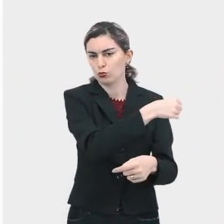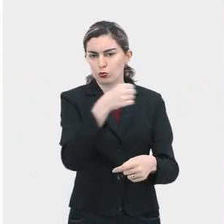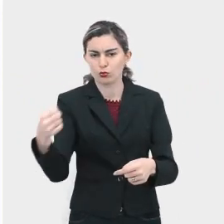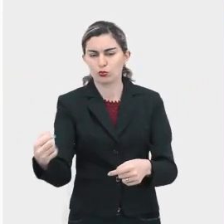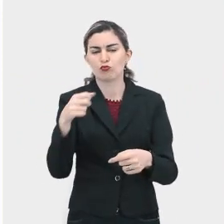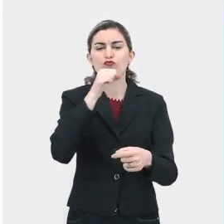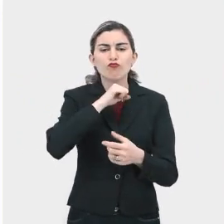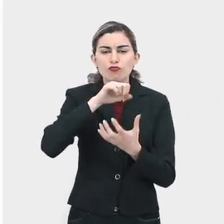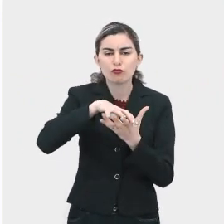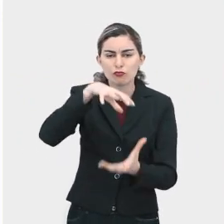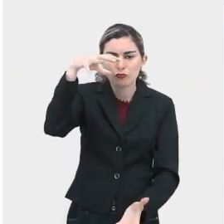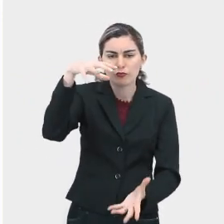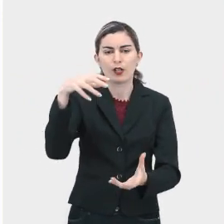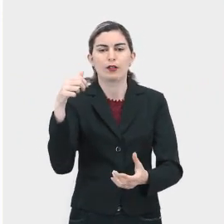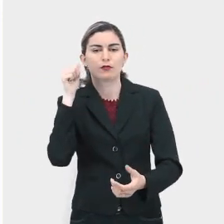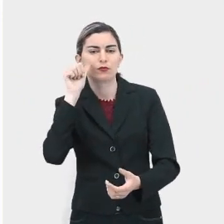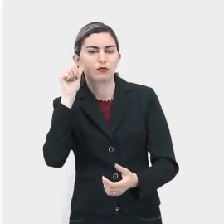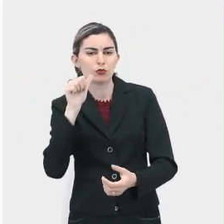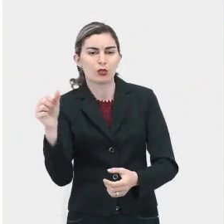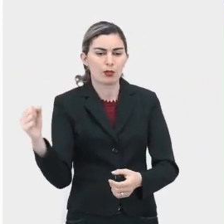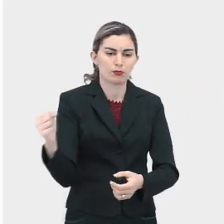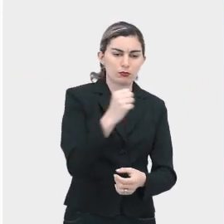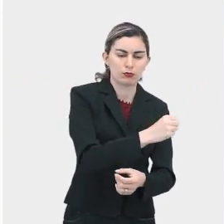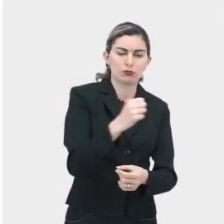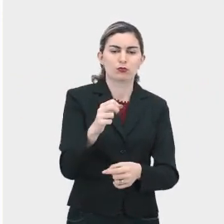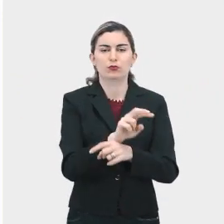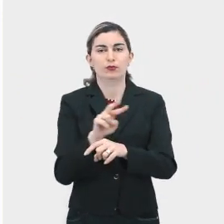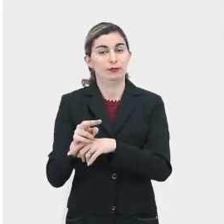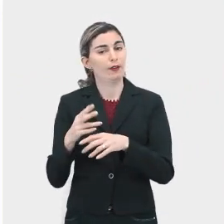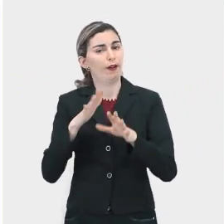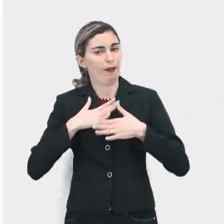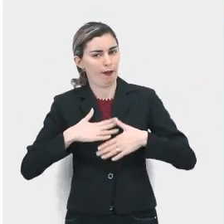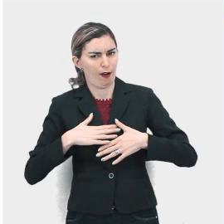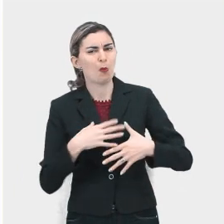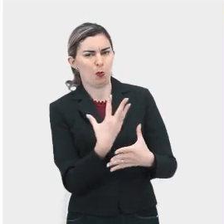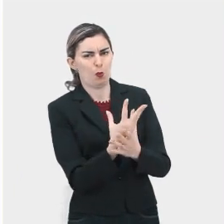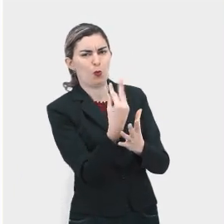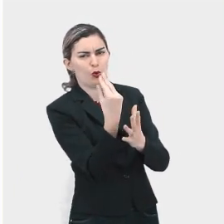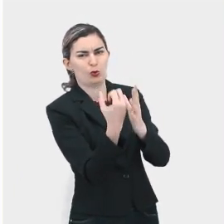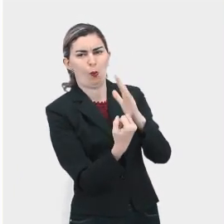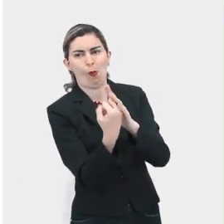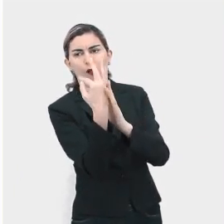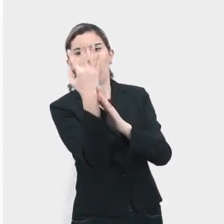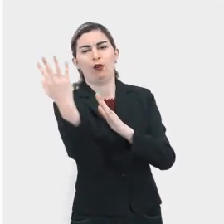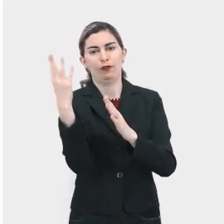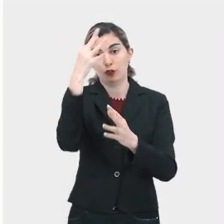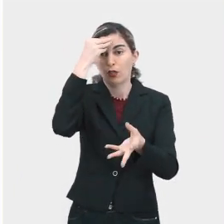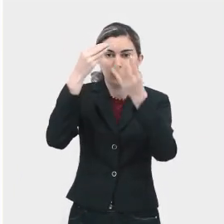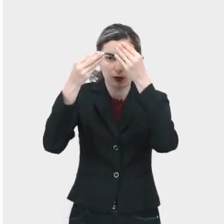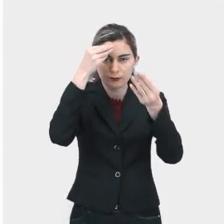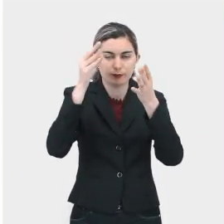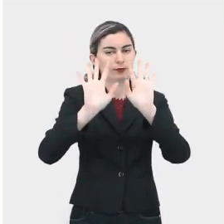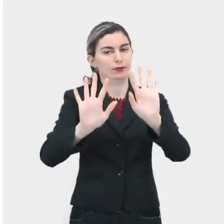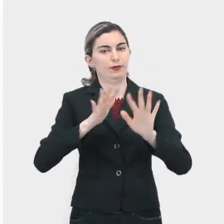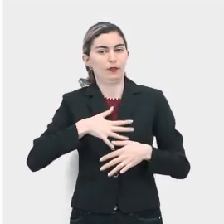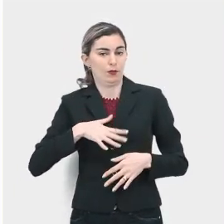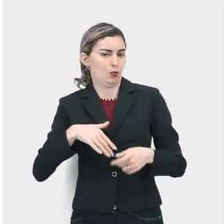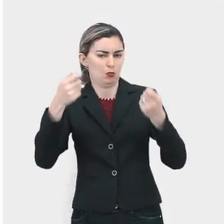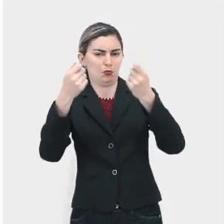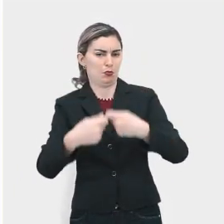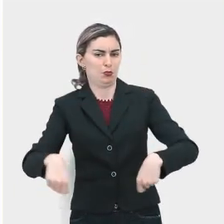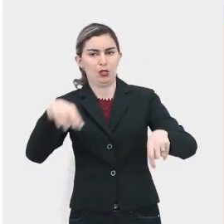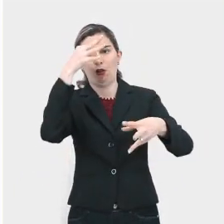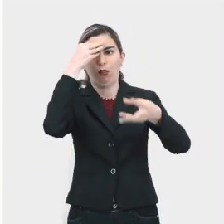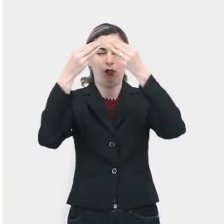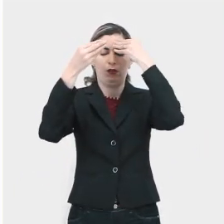pastoras. Calma, eu sei que são muitos personagens para vocês decorarem. Não precisam decorar. O que é que vocês têm